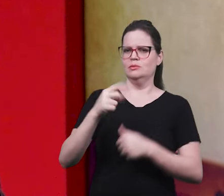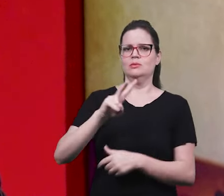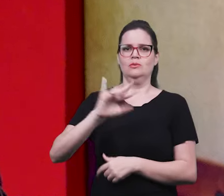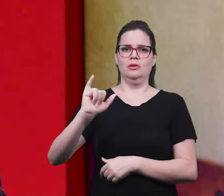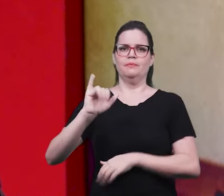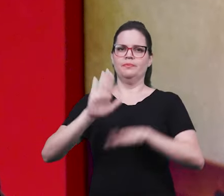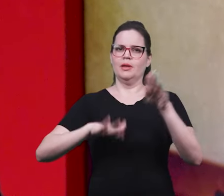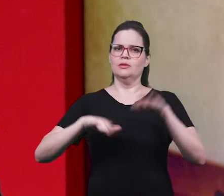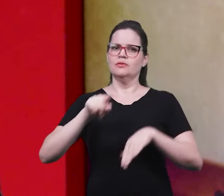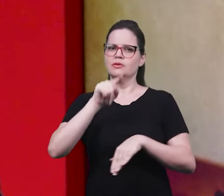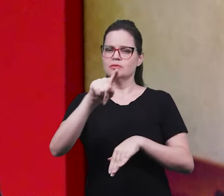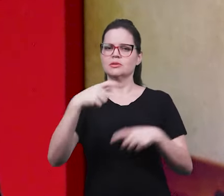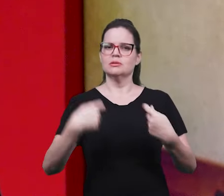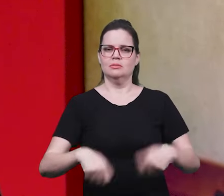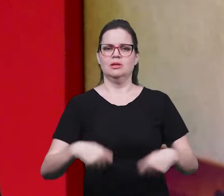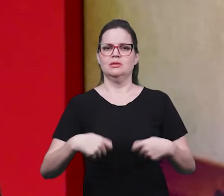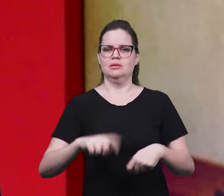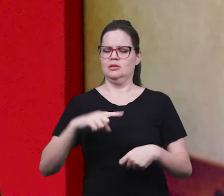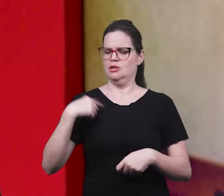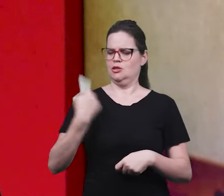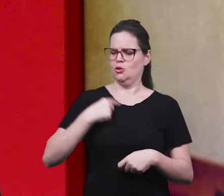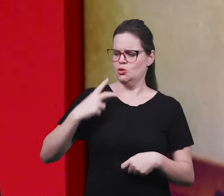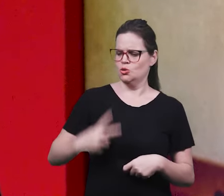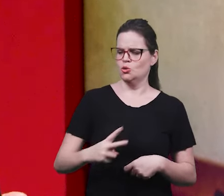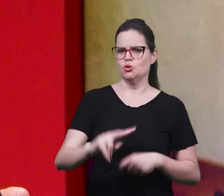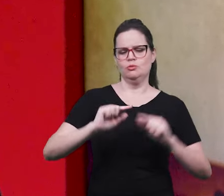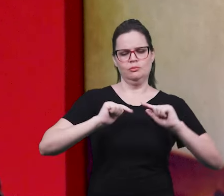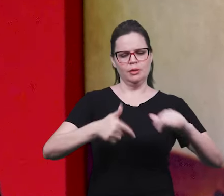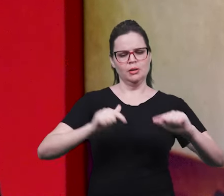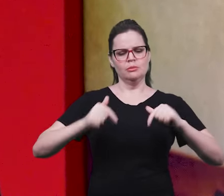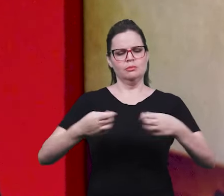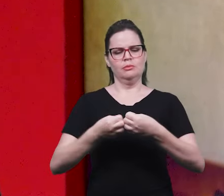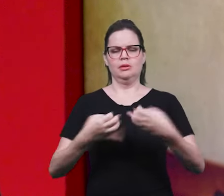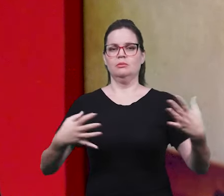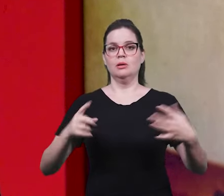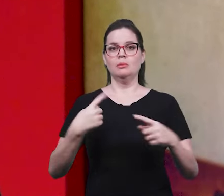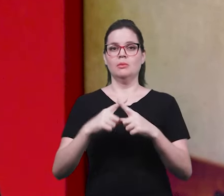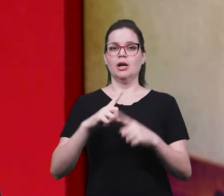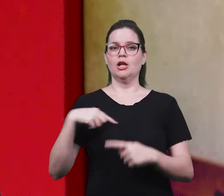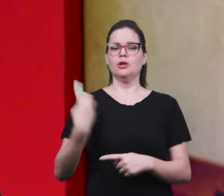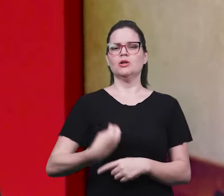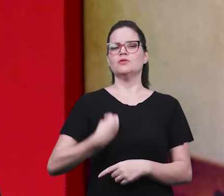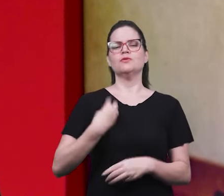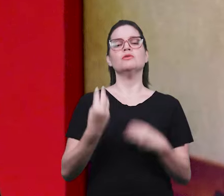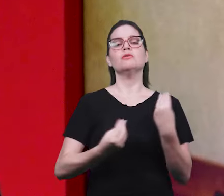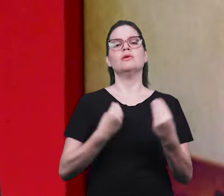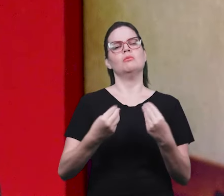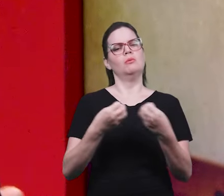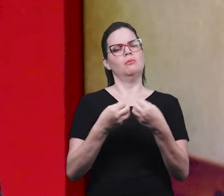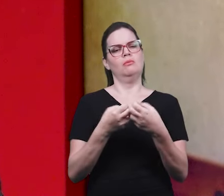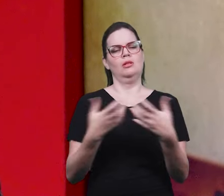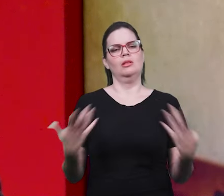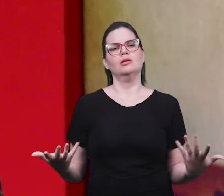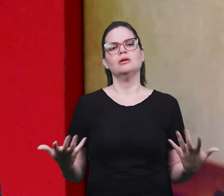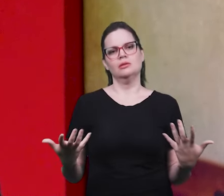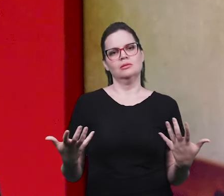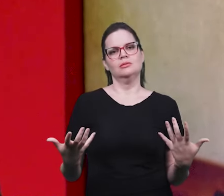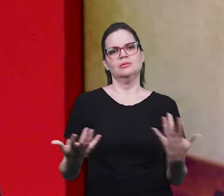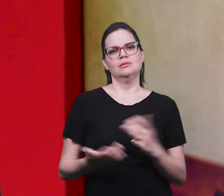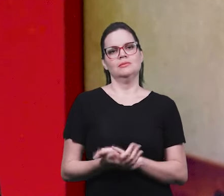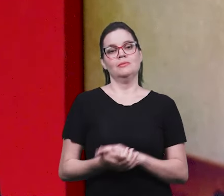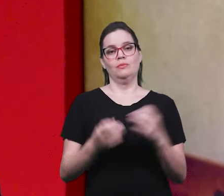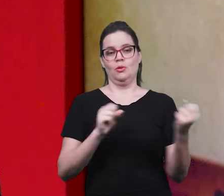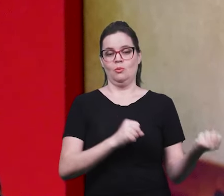vezes nós precisamos que Deus continue operando milagre na nossa vida, nós vivemos pelo milagre, né? A nossa vida é um milagre e